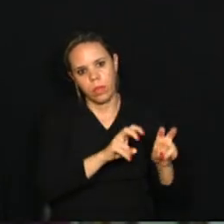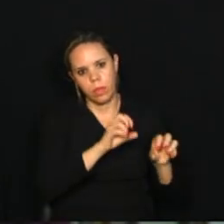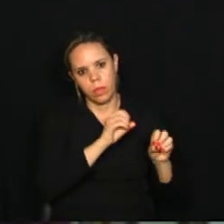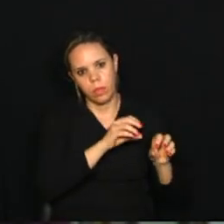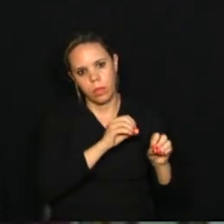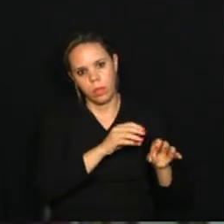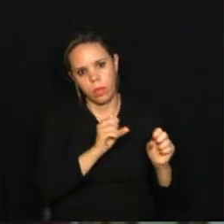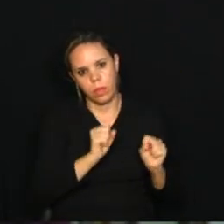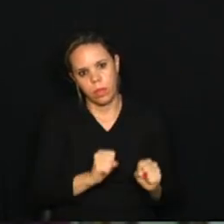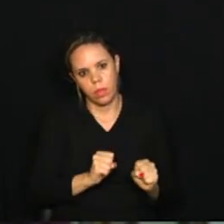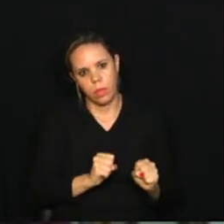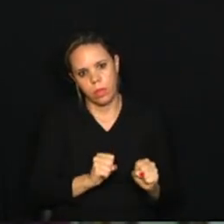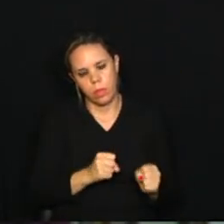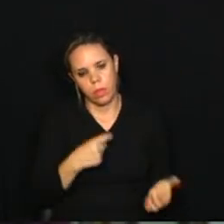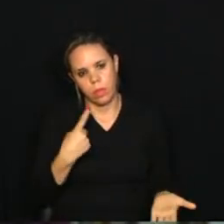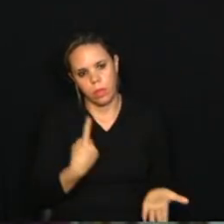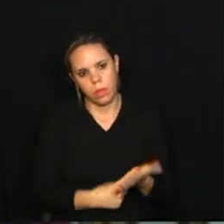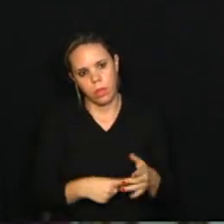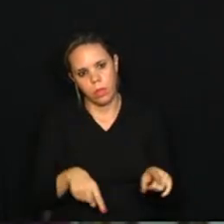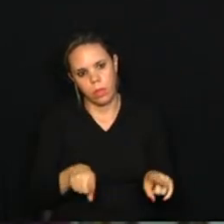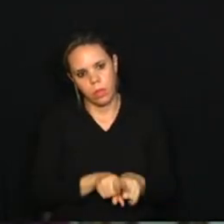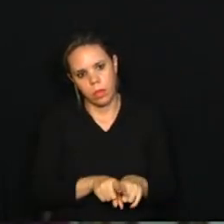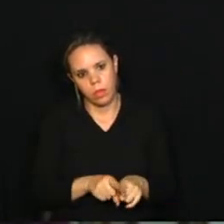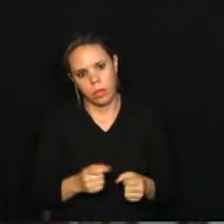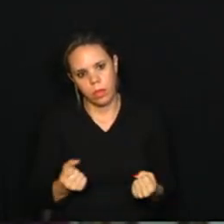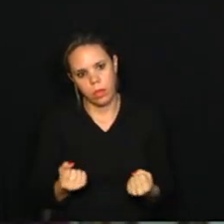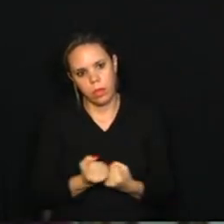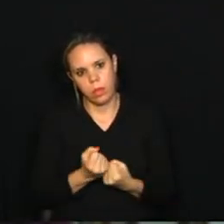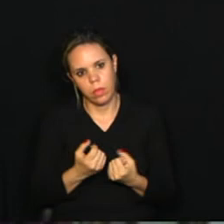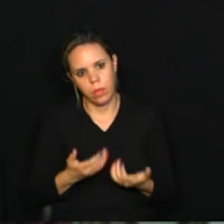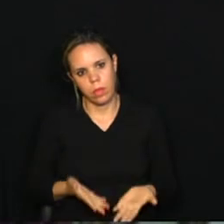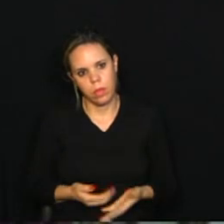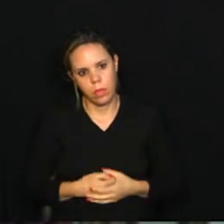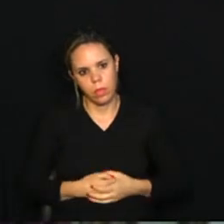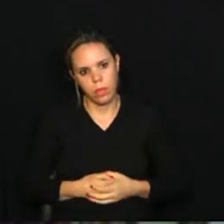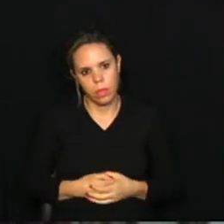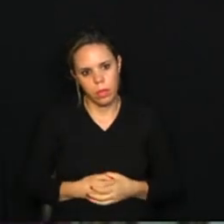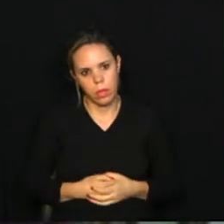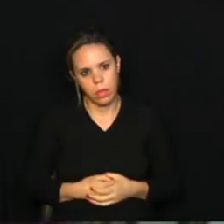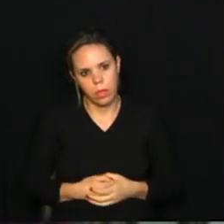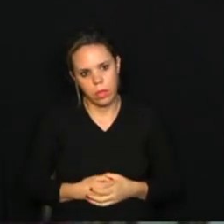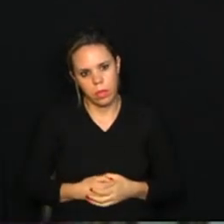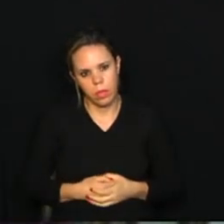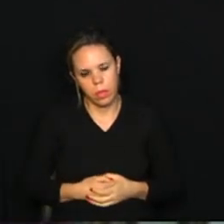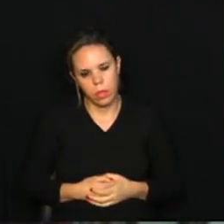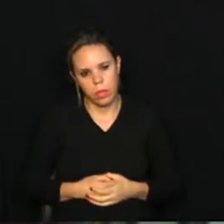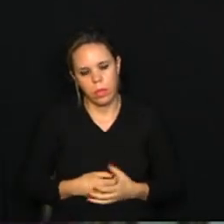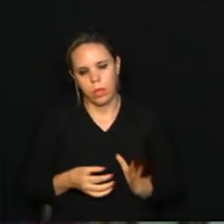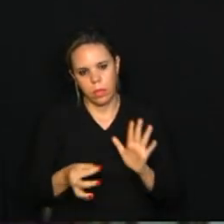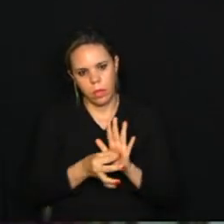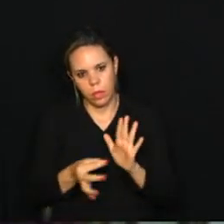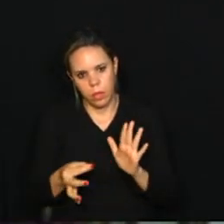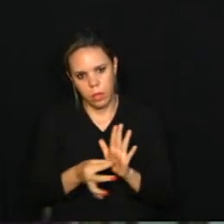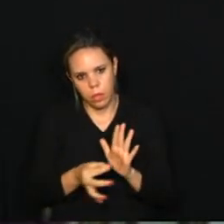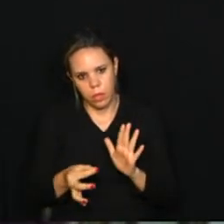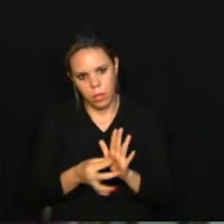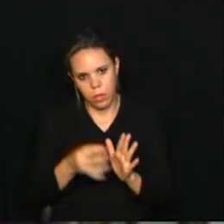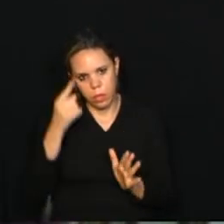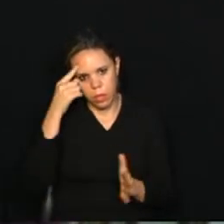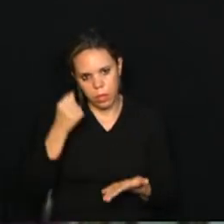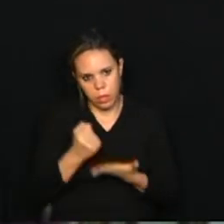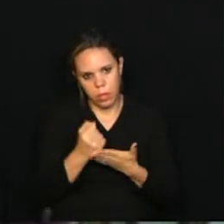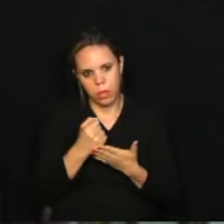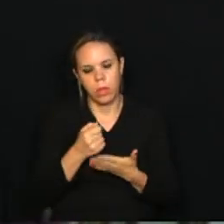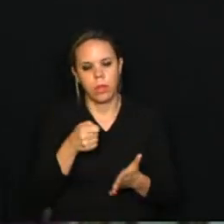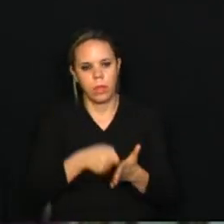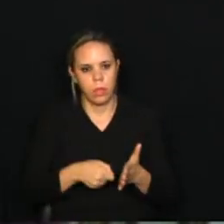educação possam contar também com os aportes de impressões, de opiniões, de ideias